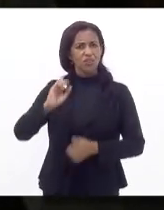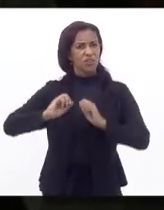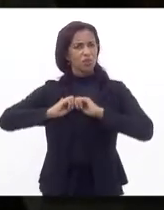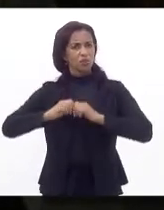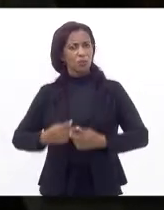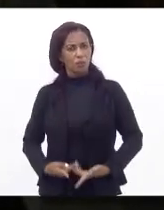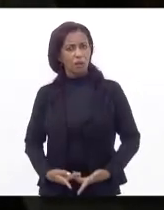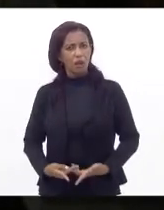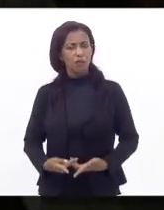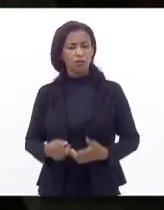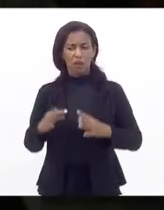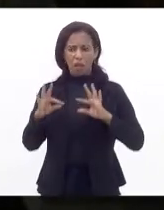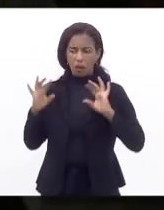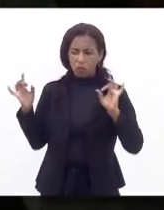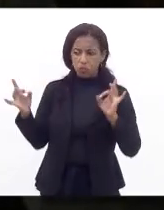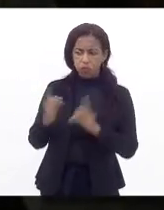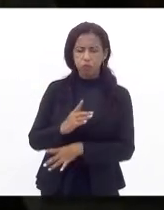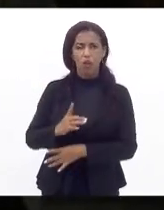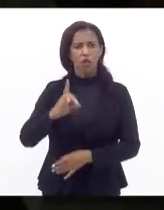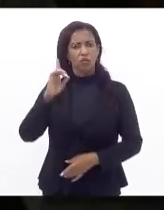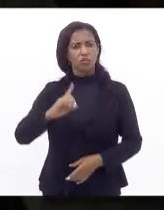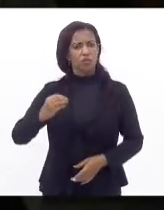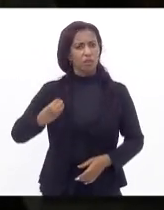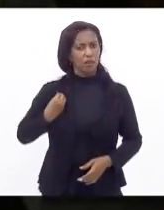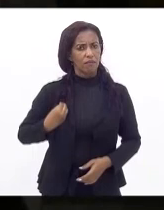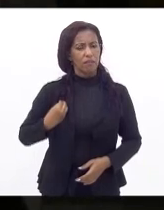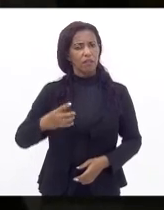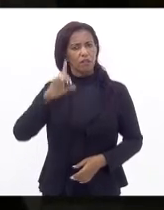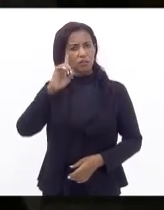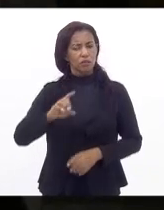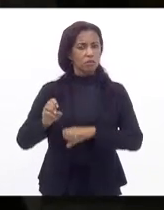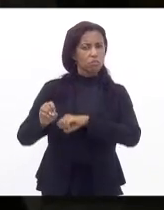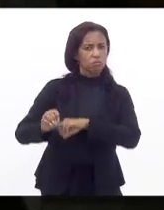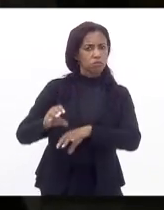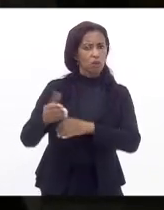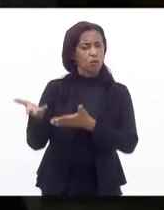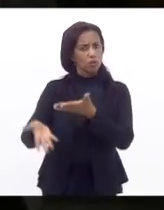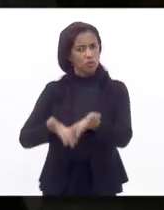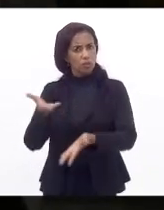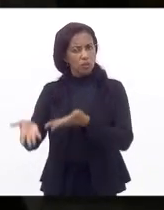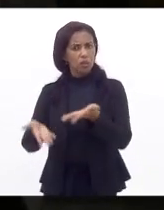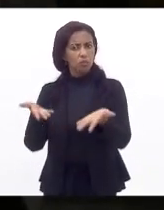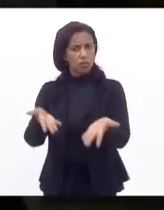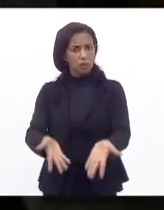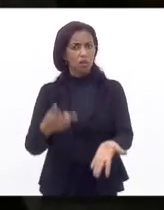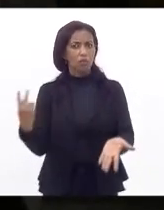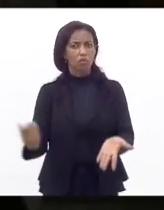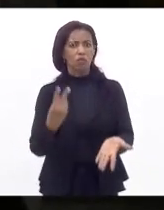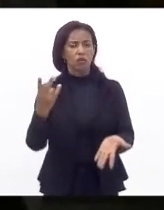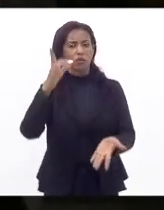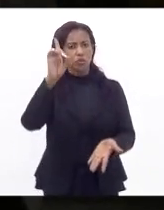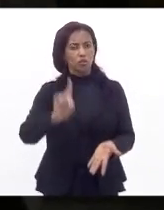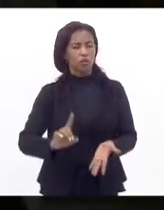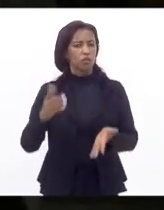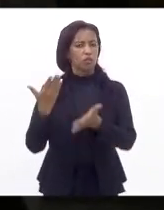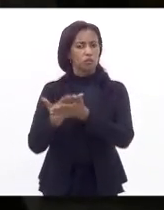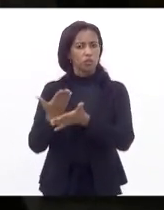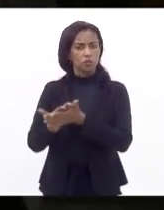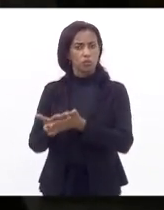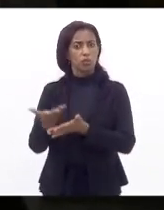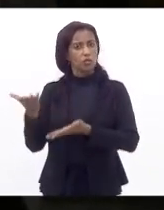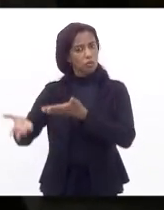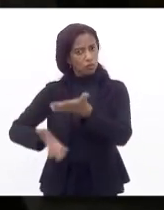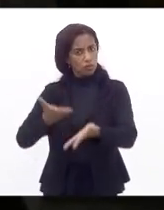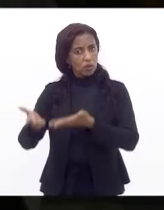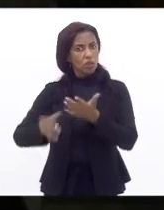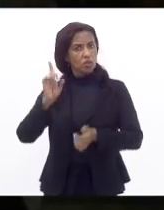são direitos concretos. É o direito à vida, é o direito à educação, e hoje tratamos disso aqui, quando valorizamos os diretores de escola, Sérgio. Estamos tratando